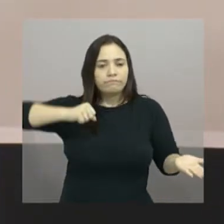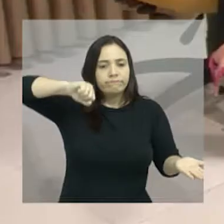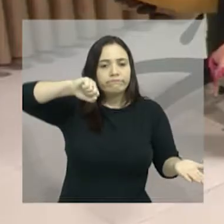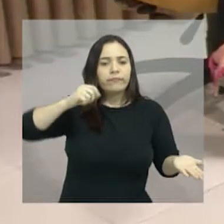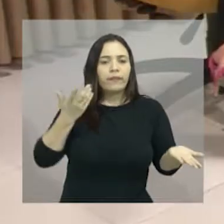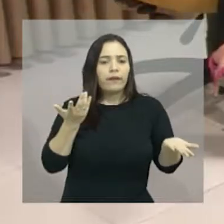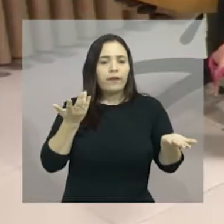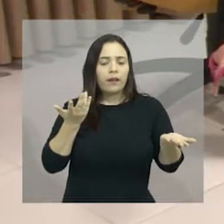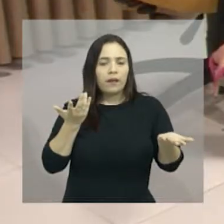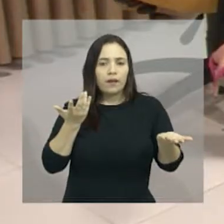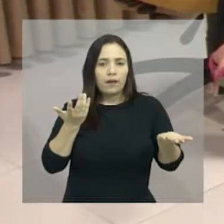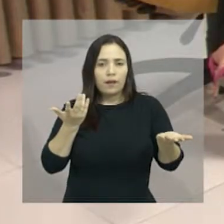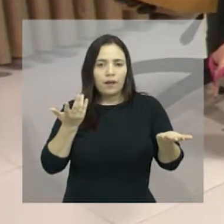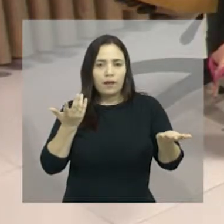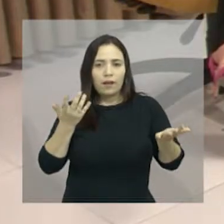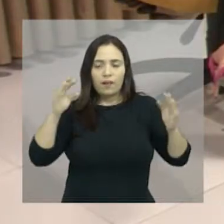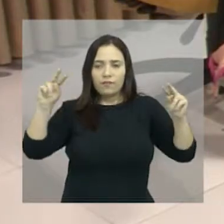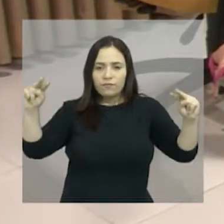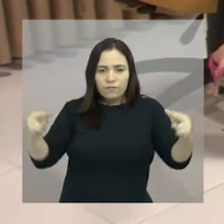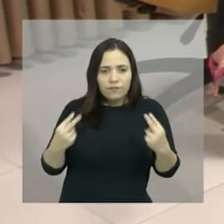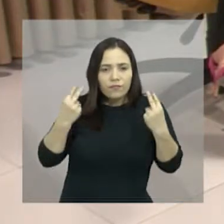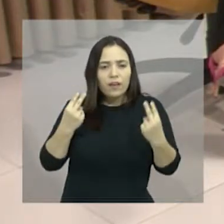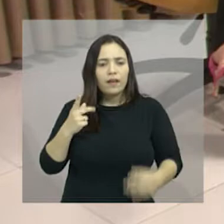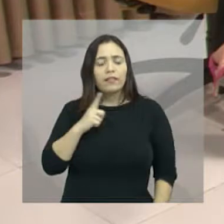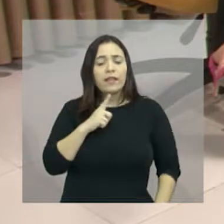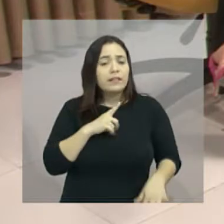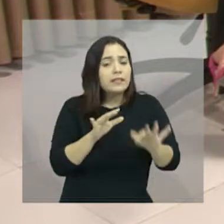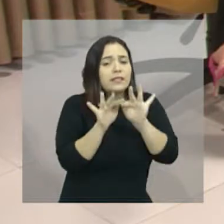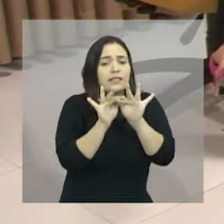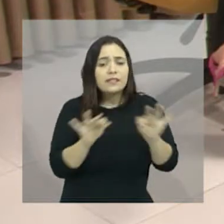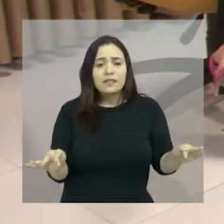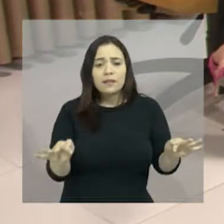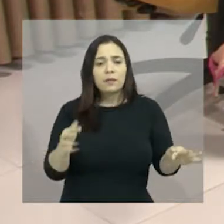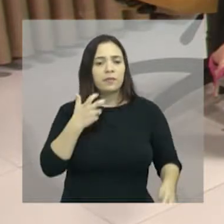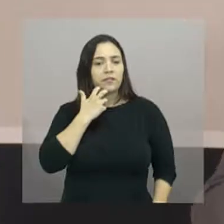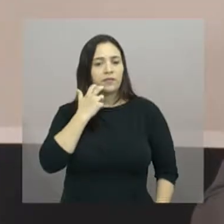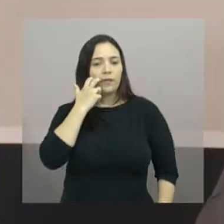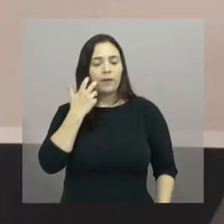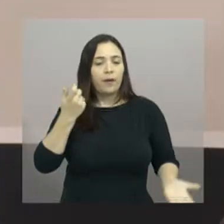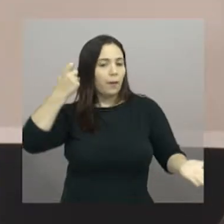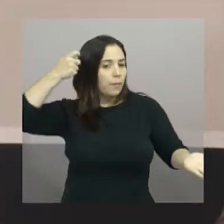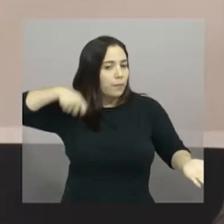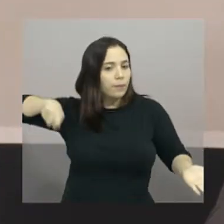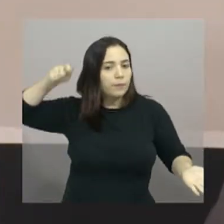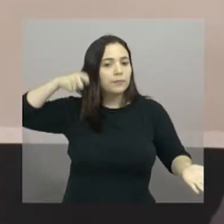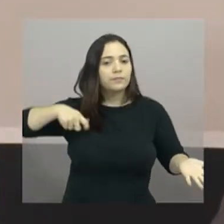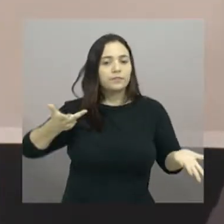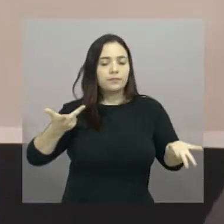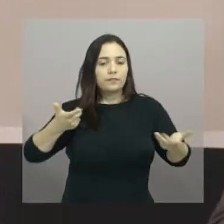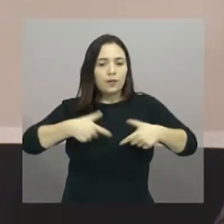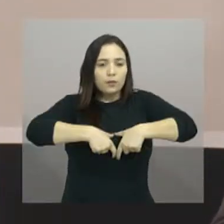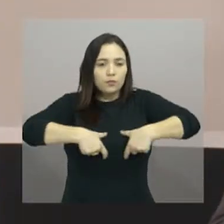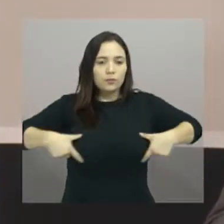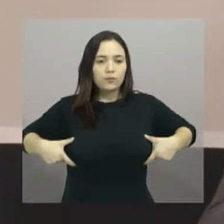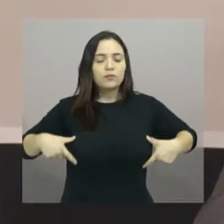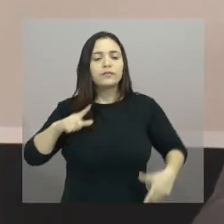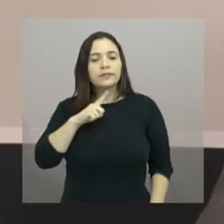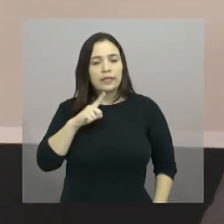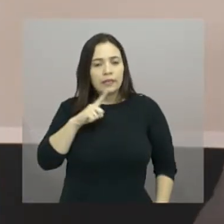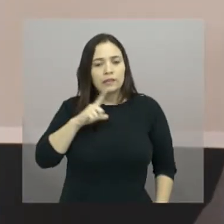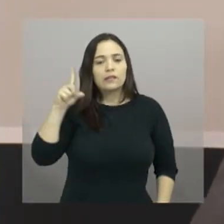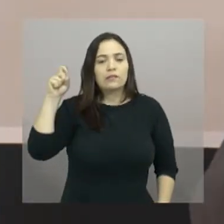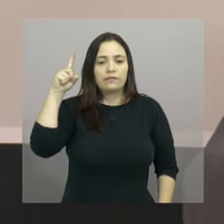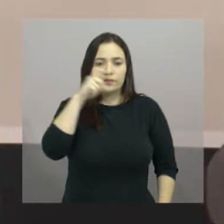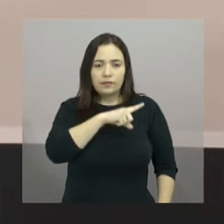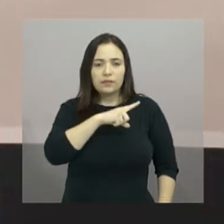sutiã. Então, coisas simples gestos, como fazer, de pentear o cabelo, Cotidiano. trocar o sutiã, fica com dificuldade. E